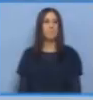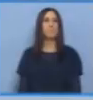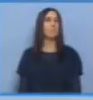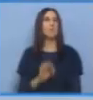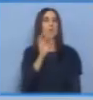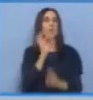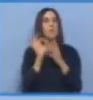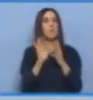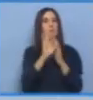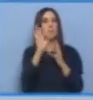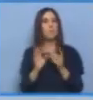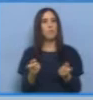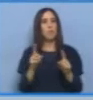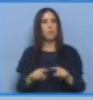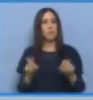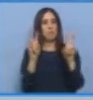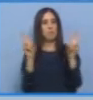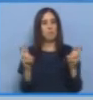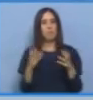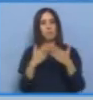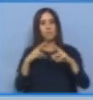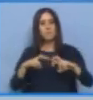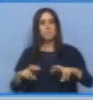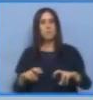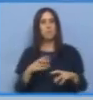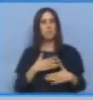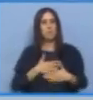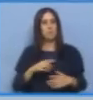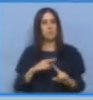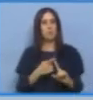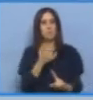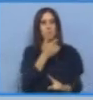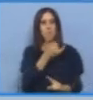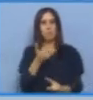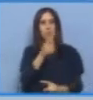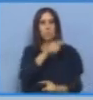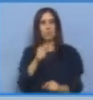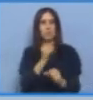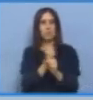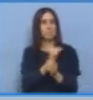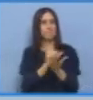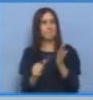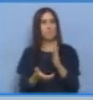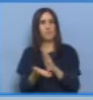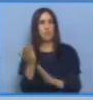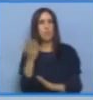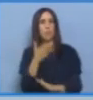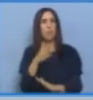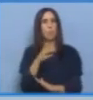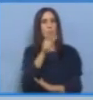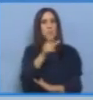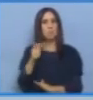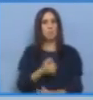indicadores dos voluntários missionários deste ano. 22 pessoas deixam o emprego para partir em missão, 11 são